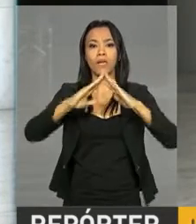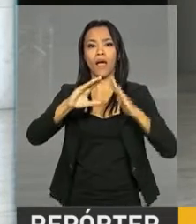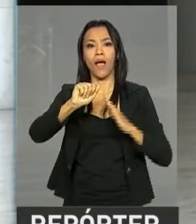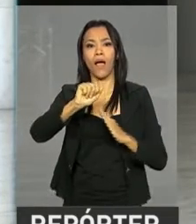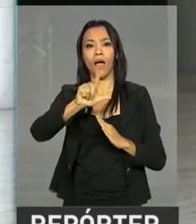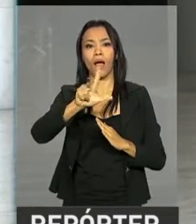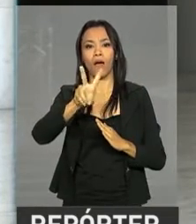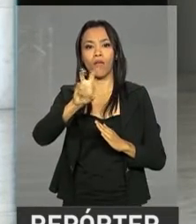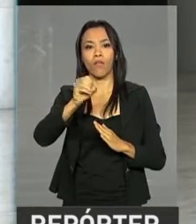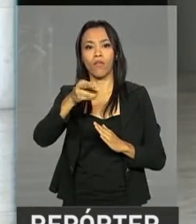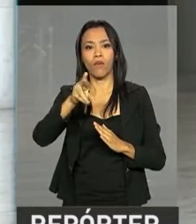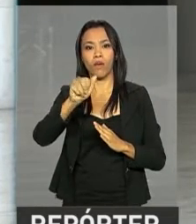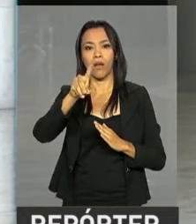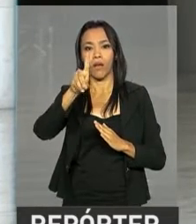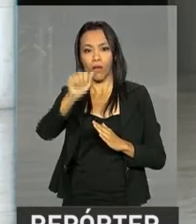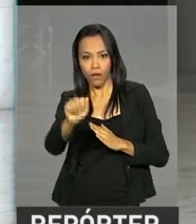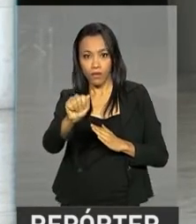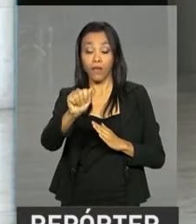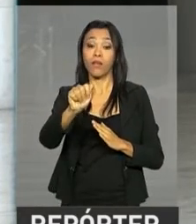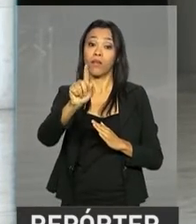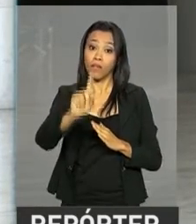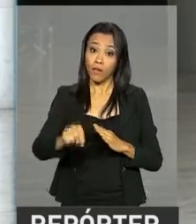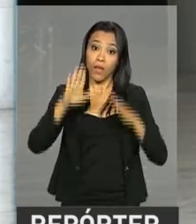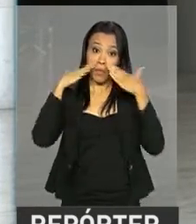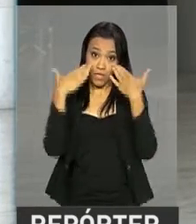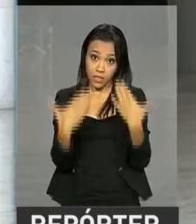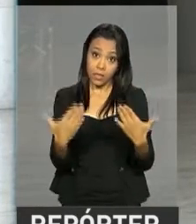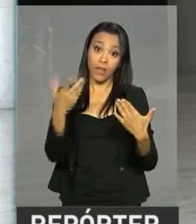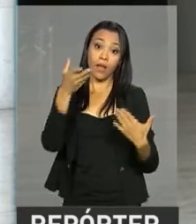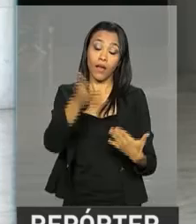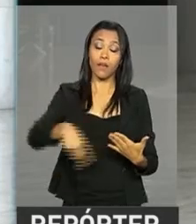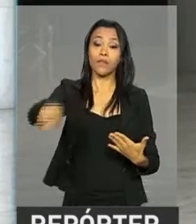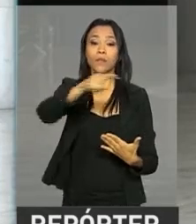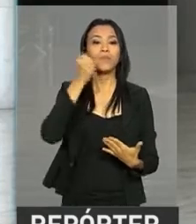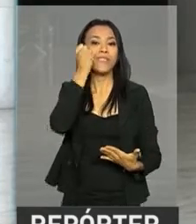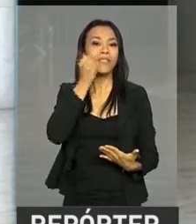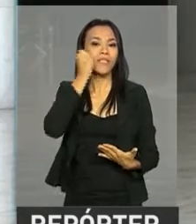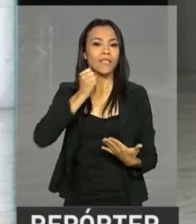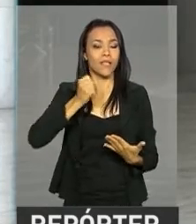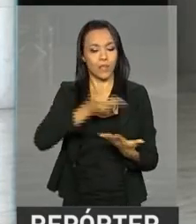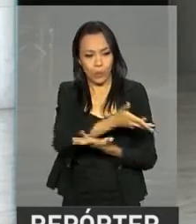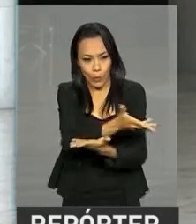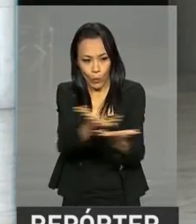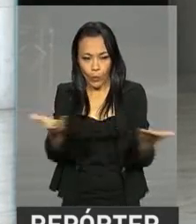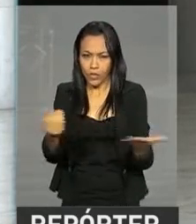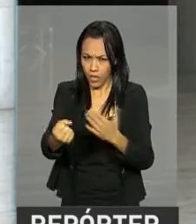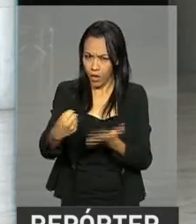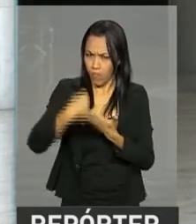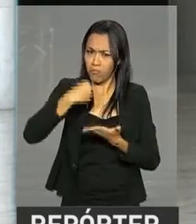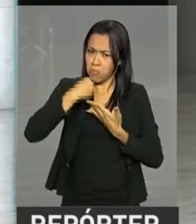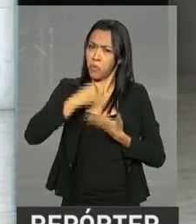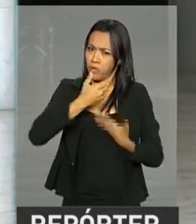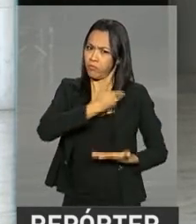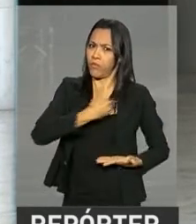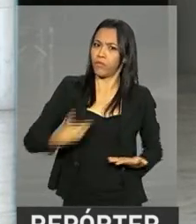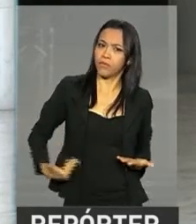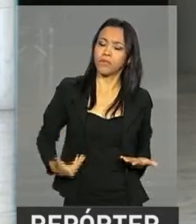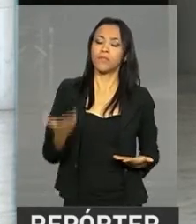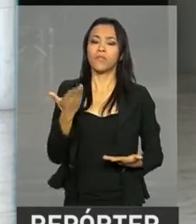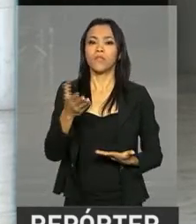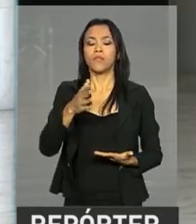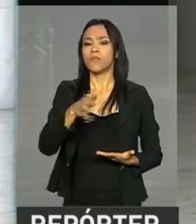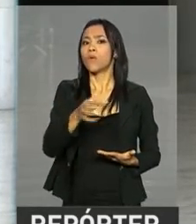aqui em Brasília. Foi oferecido pelo presidente Michel Temer a senadores da base aliada e participaram, teve a participação aí de cerca